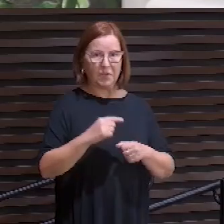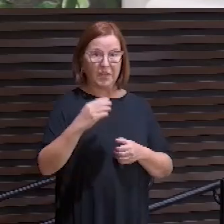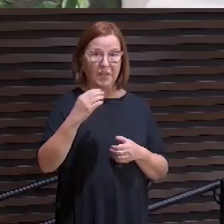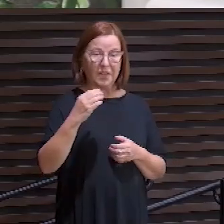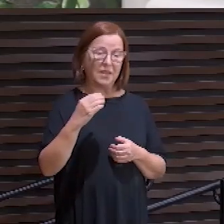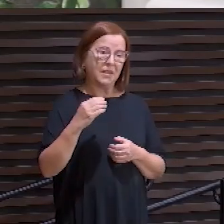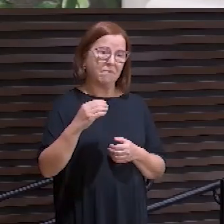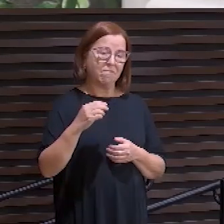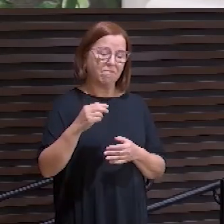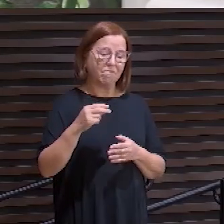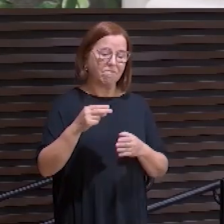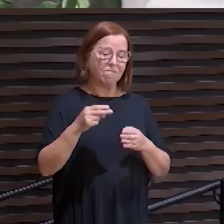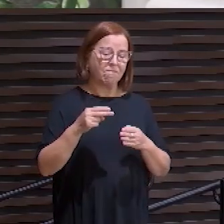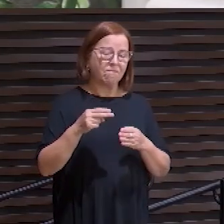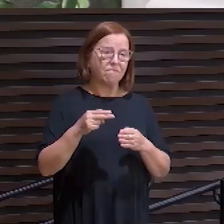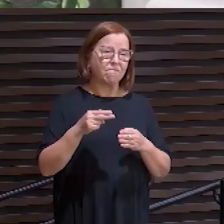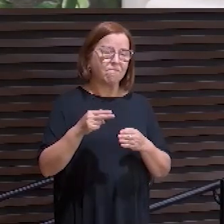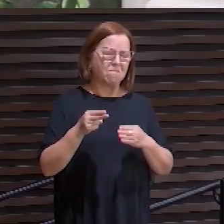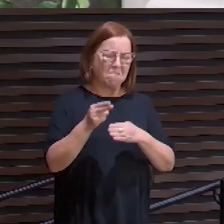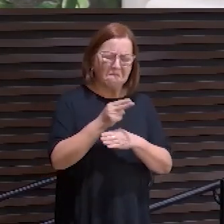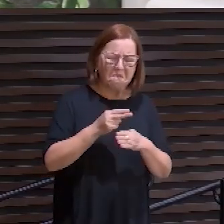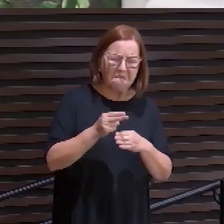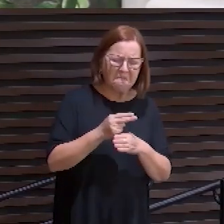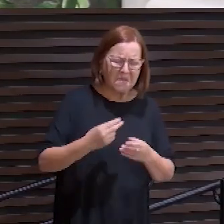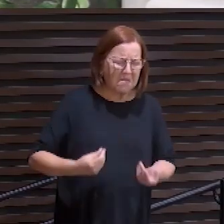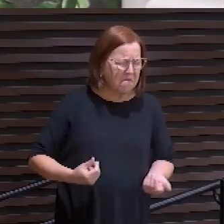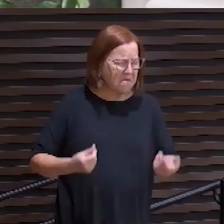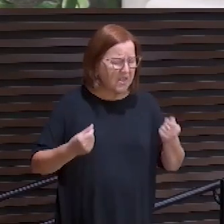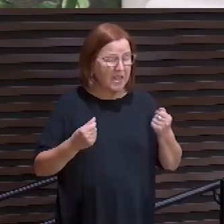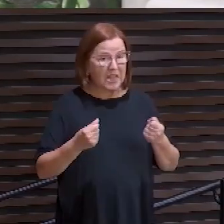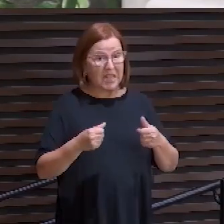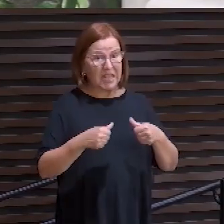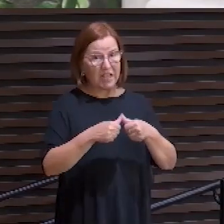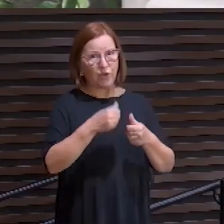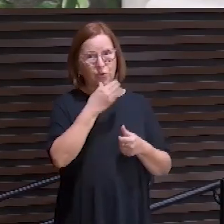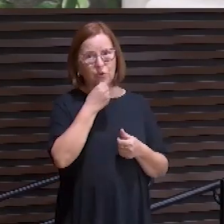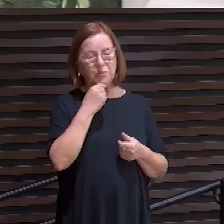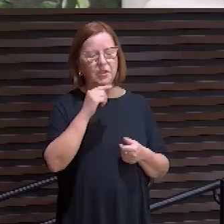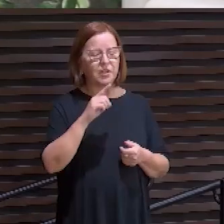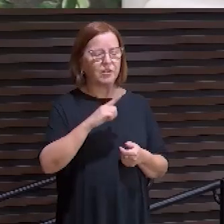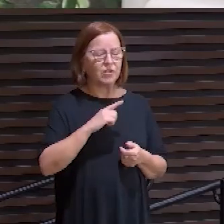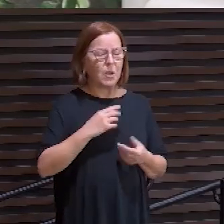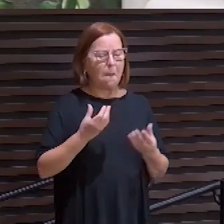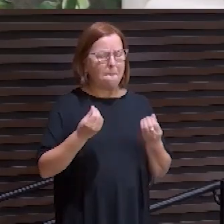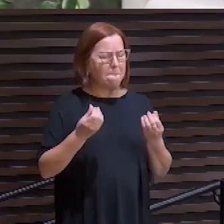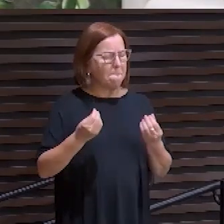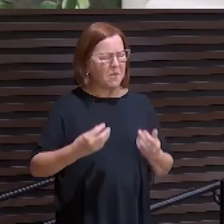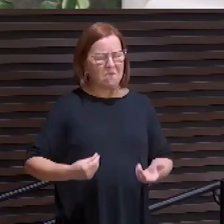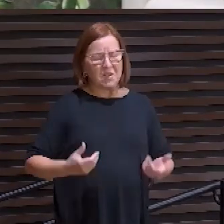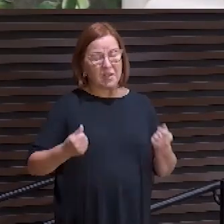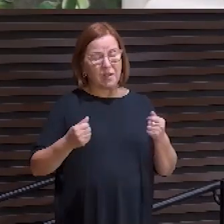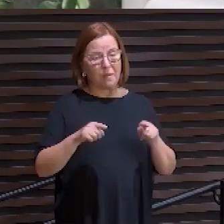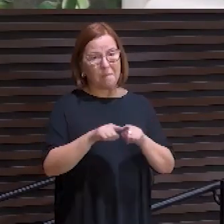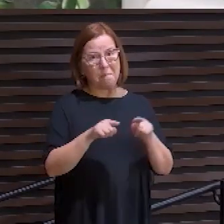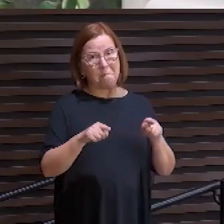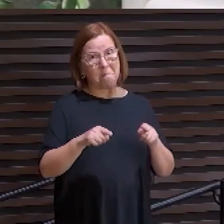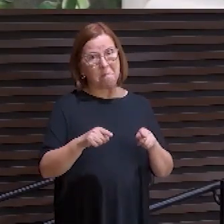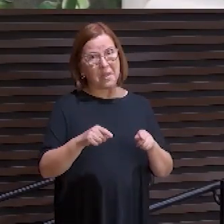fortuna. Ele tinha muitos bens, mas a filha foi